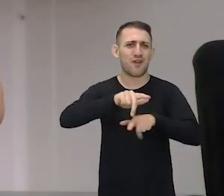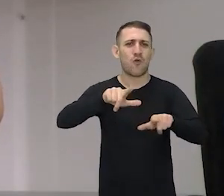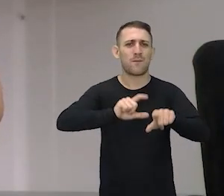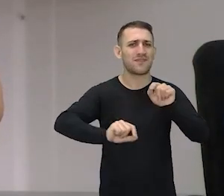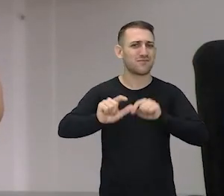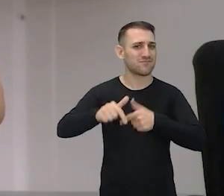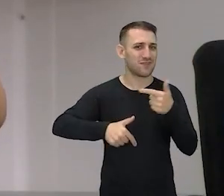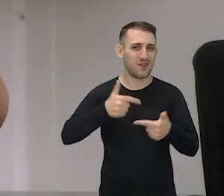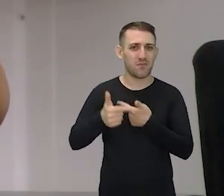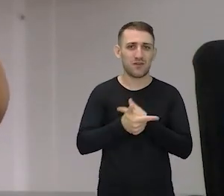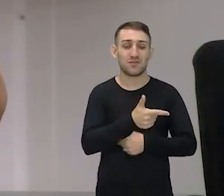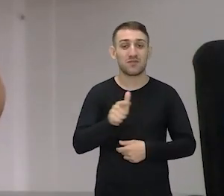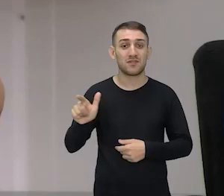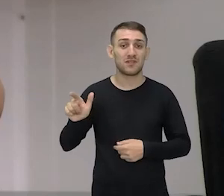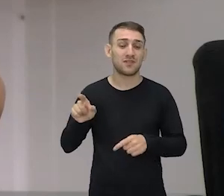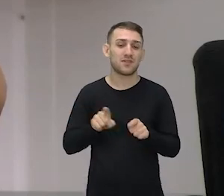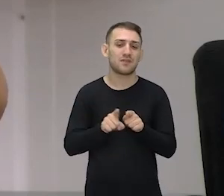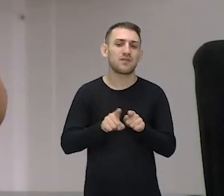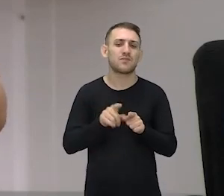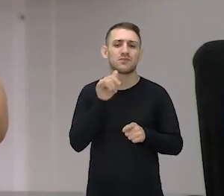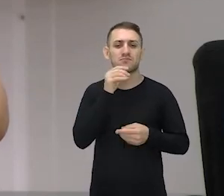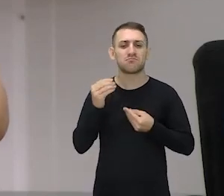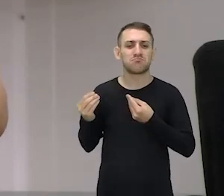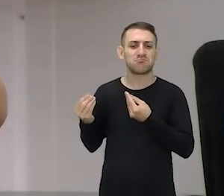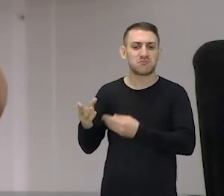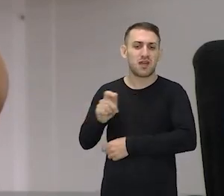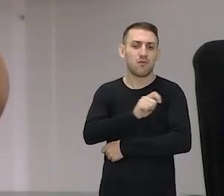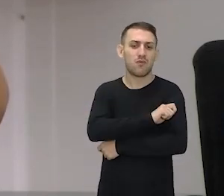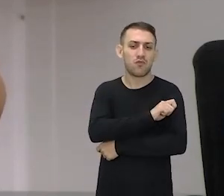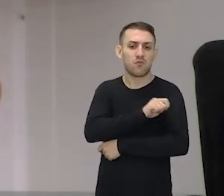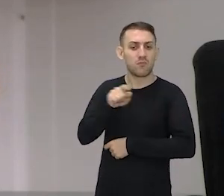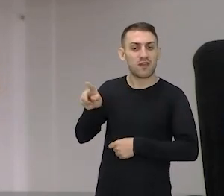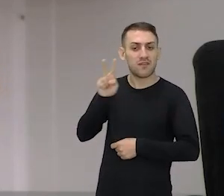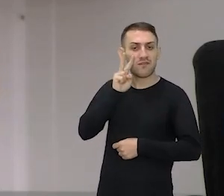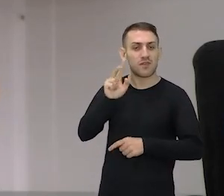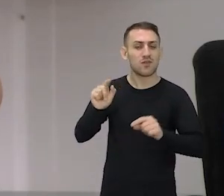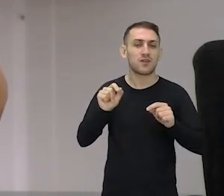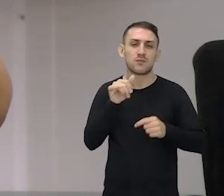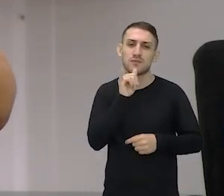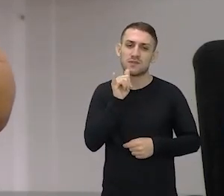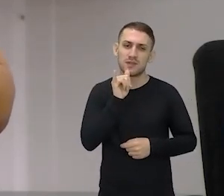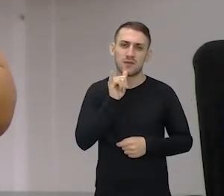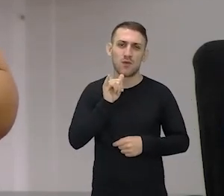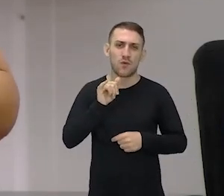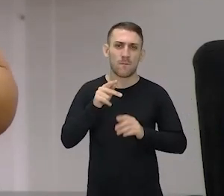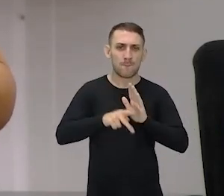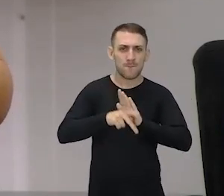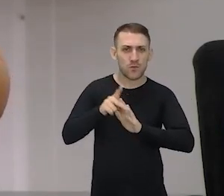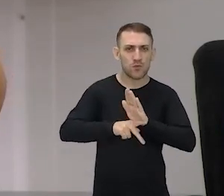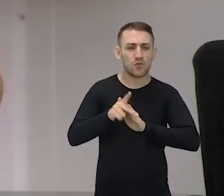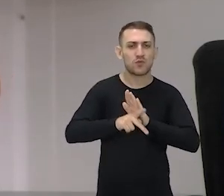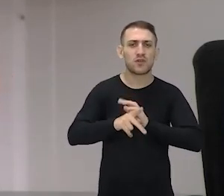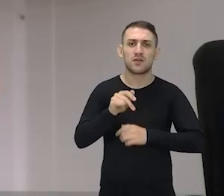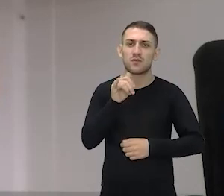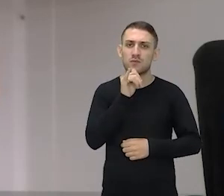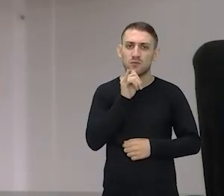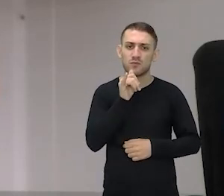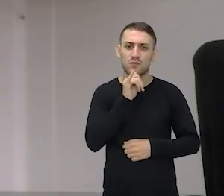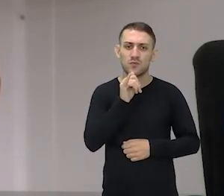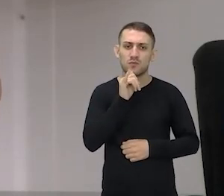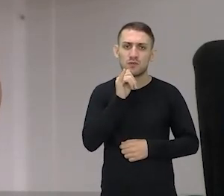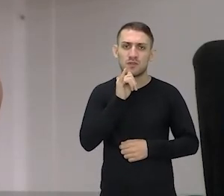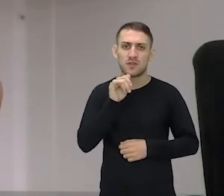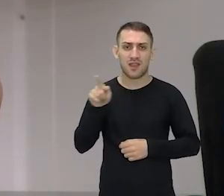trabalho, e proporcionar isso para o aluno, para ele ver na prática, porque o projeto,